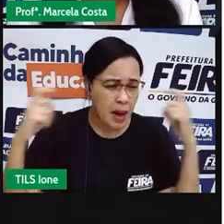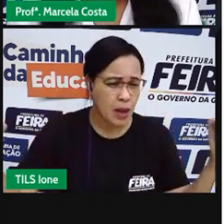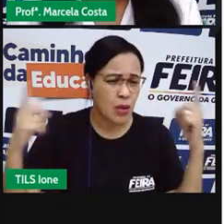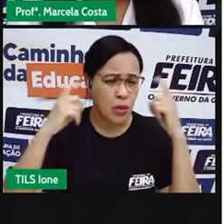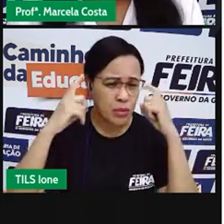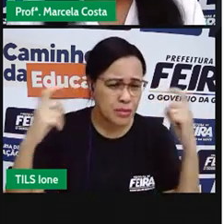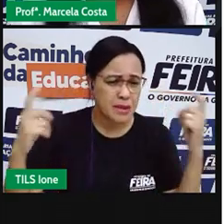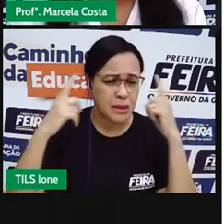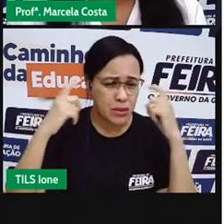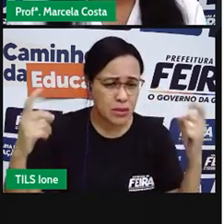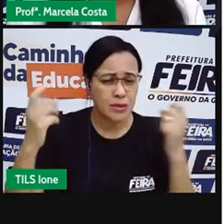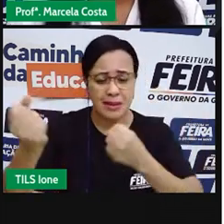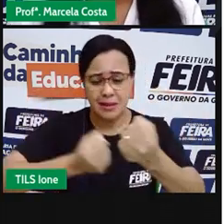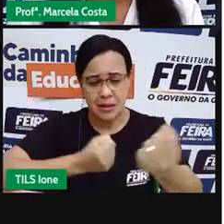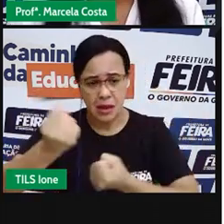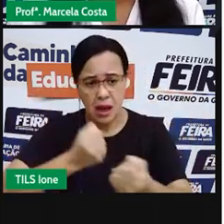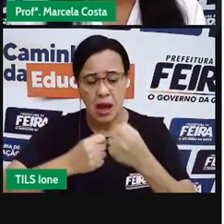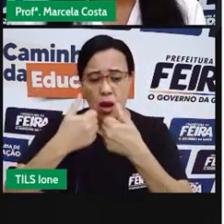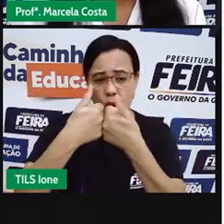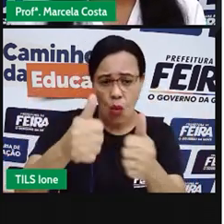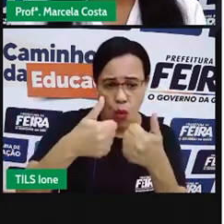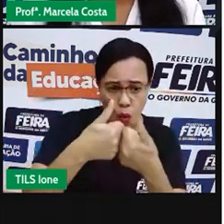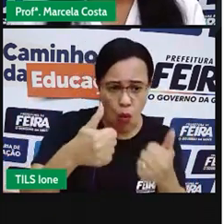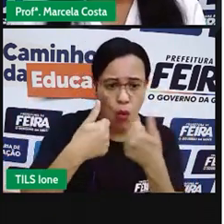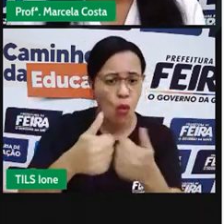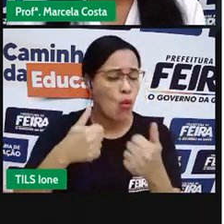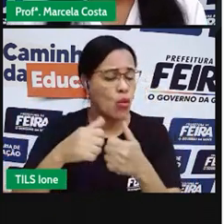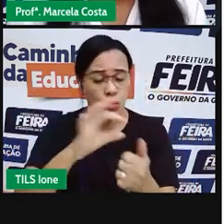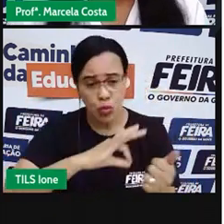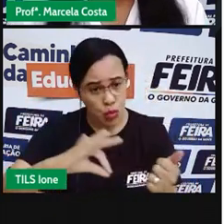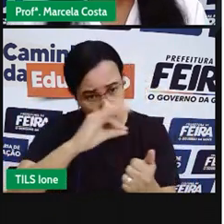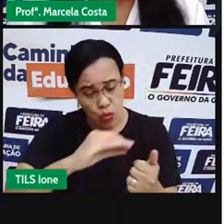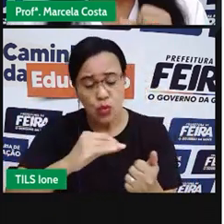nos grandes centros urbanos, quando a gente vê ali